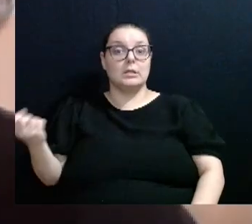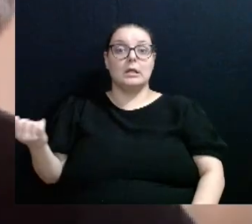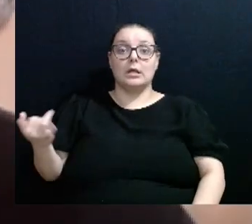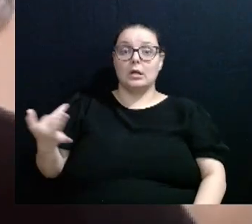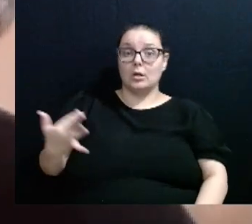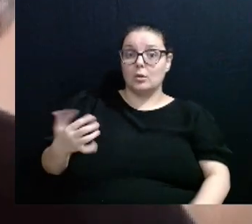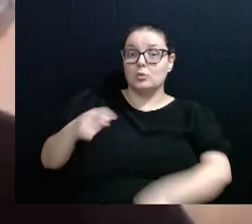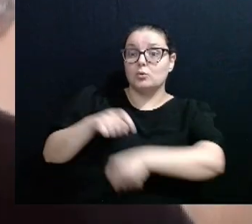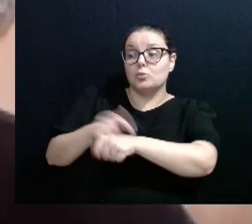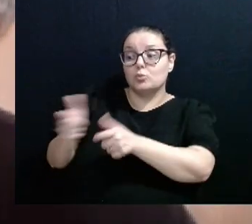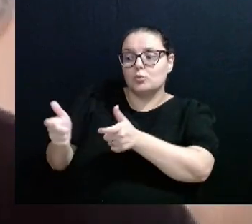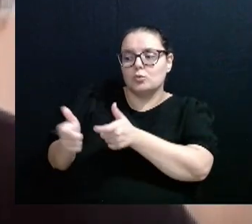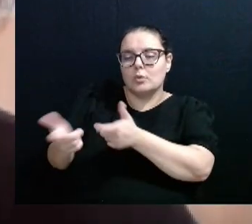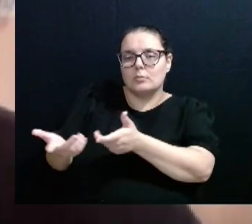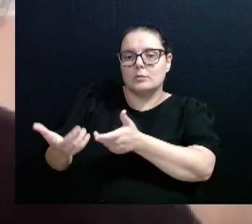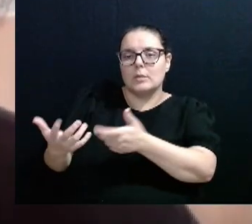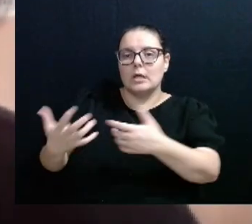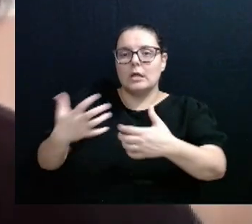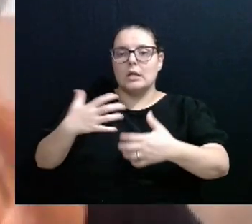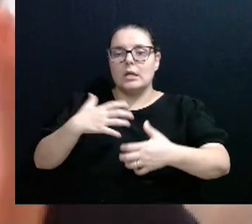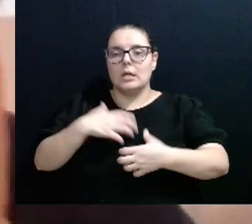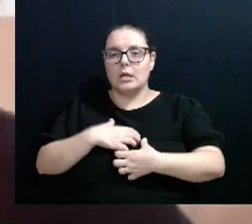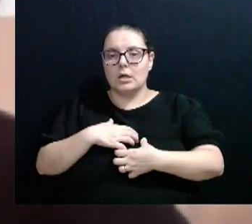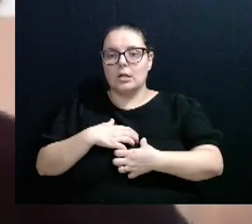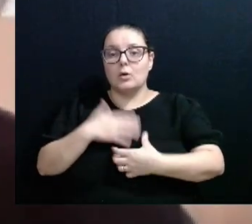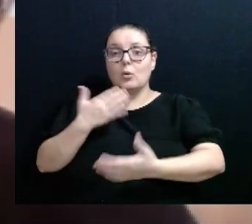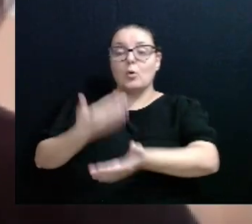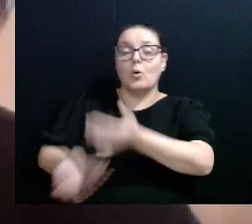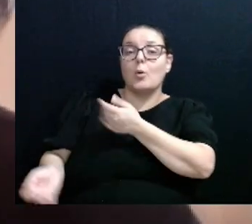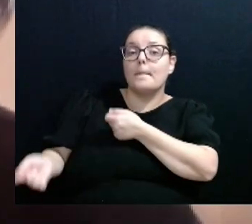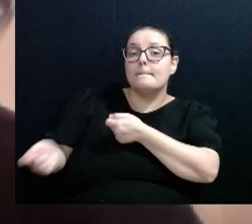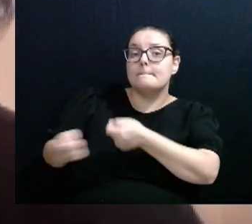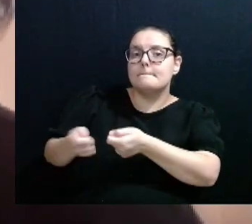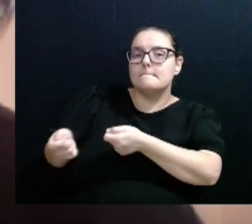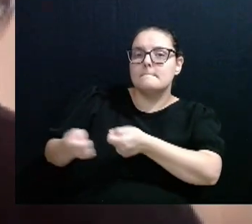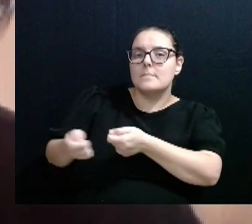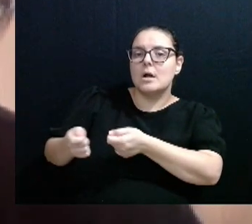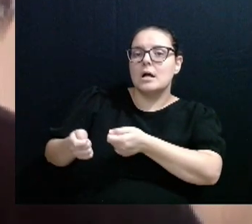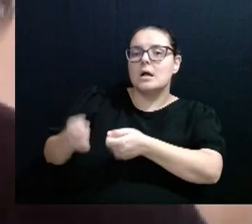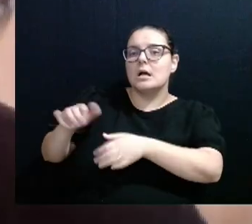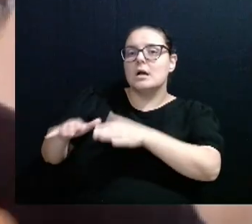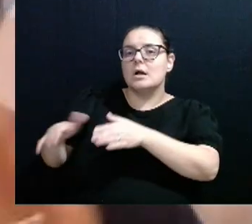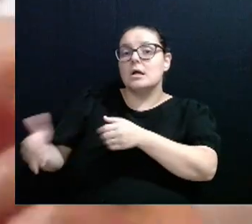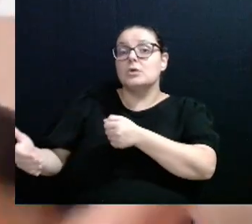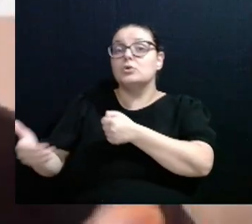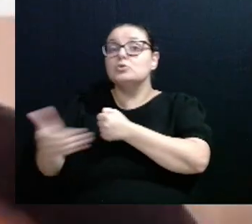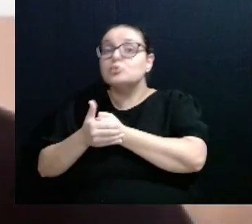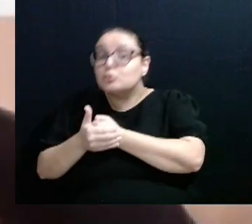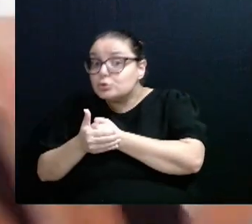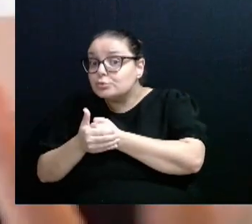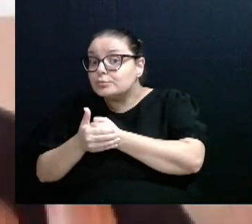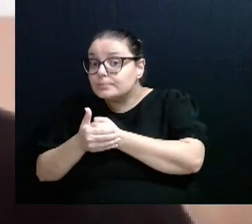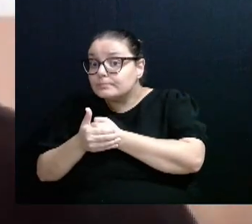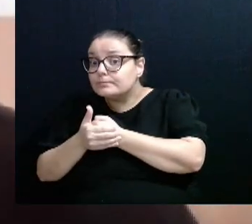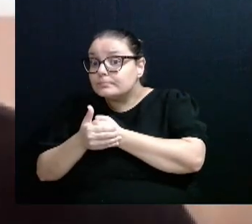com sensação de perda de controle e muitas vezes escondido. Se alguém